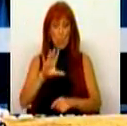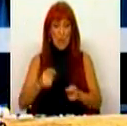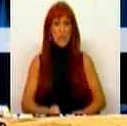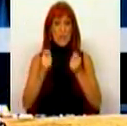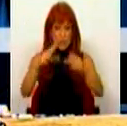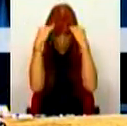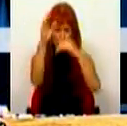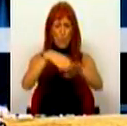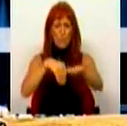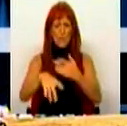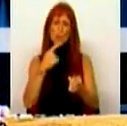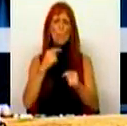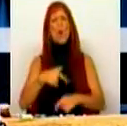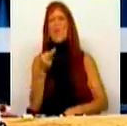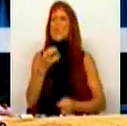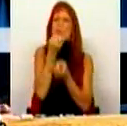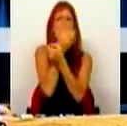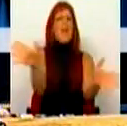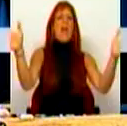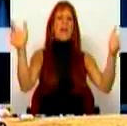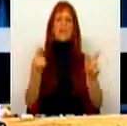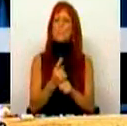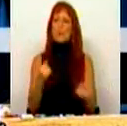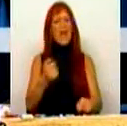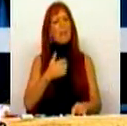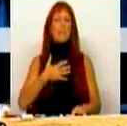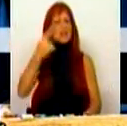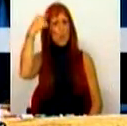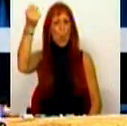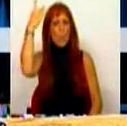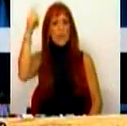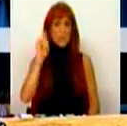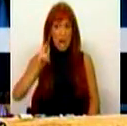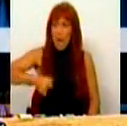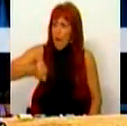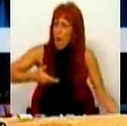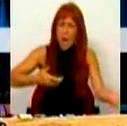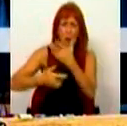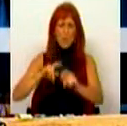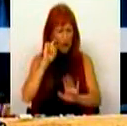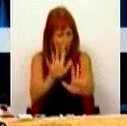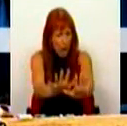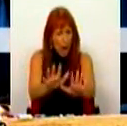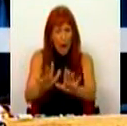sua formação e que não se pode dar ao luxo de perder, porque as empresas não compreendem a essencialidade